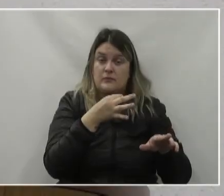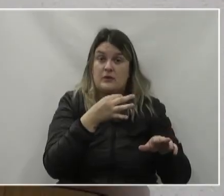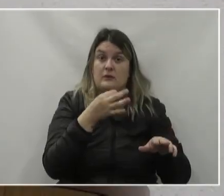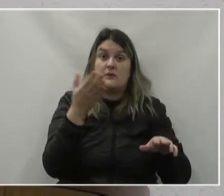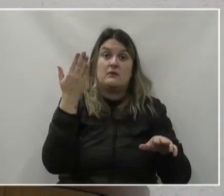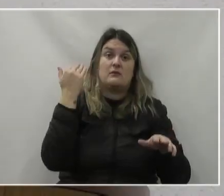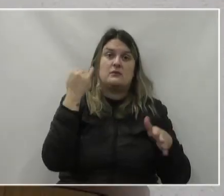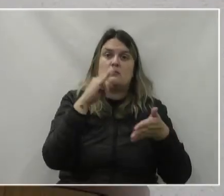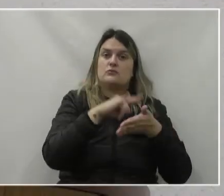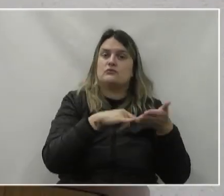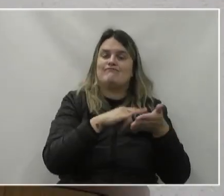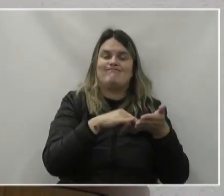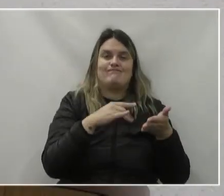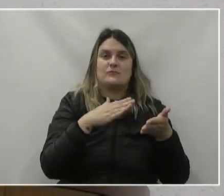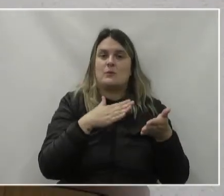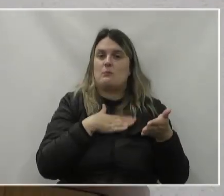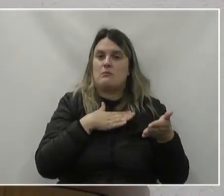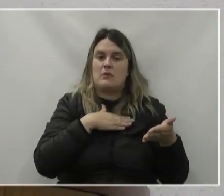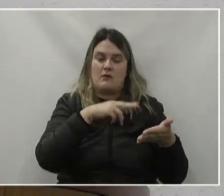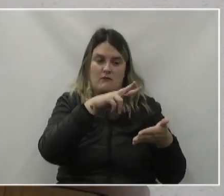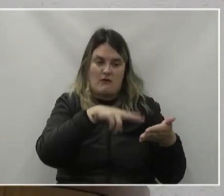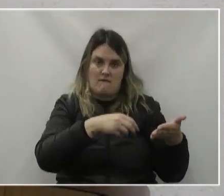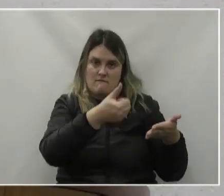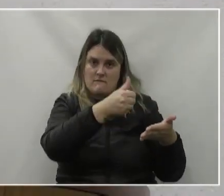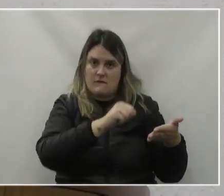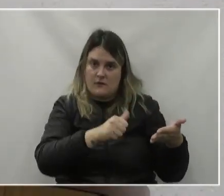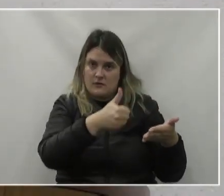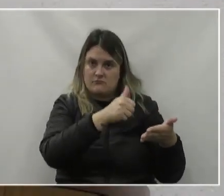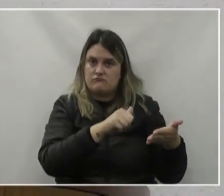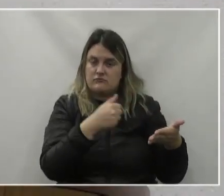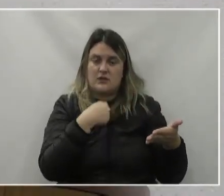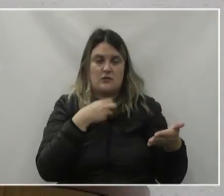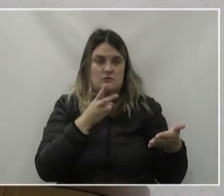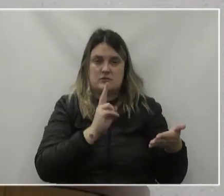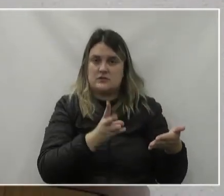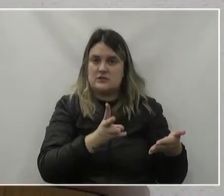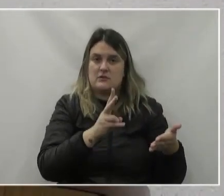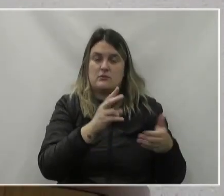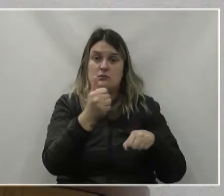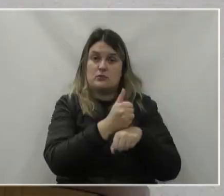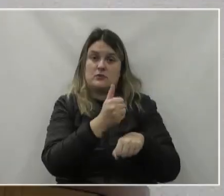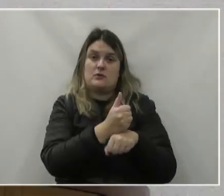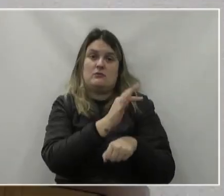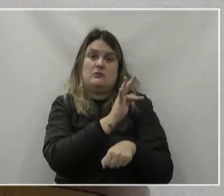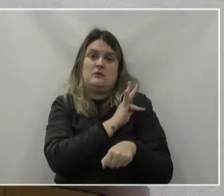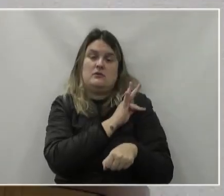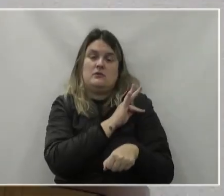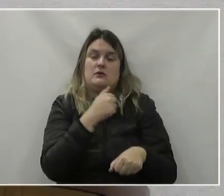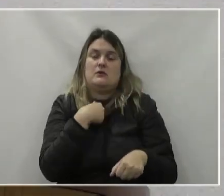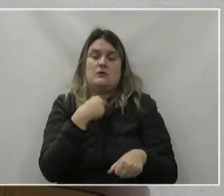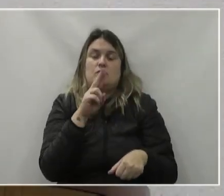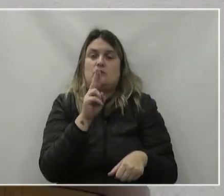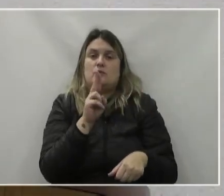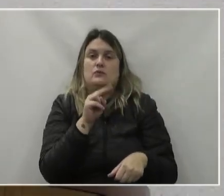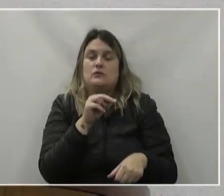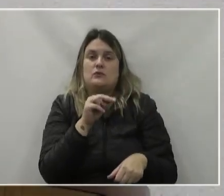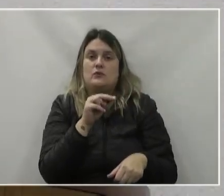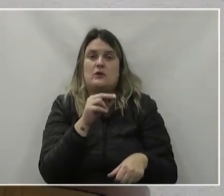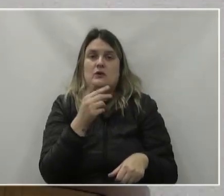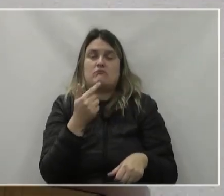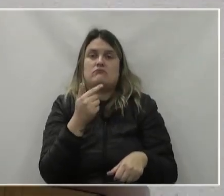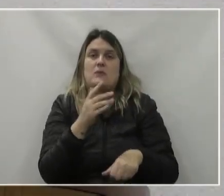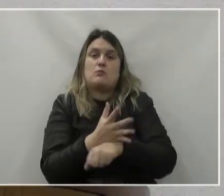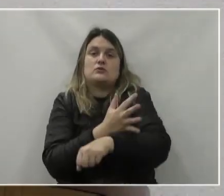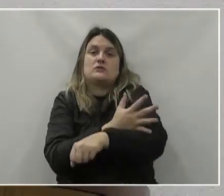estava lá, o meu parecer, né, lógico, eu sempre estou agindo de forma técnica, eu não posso, eu não tenho